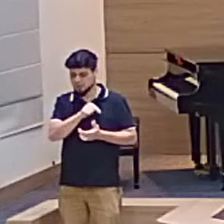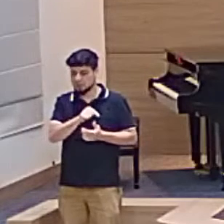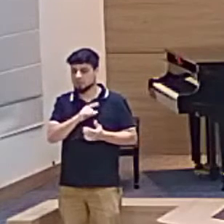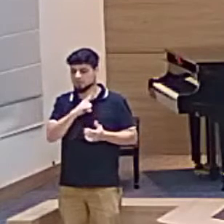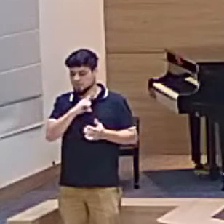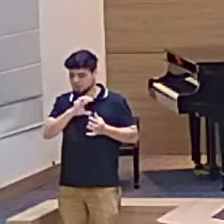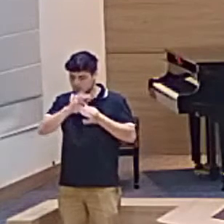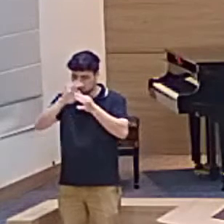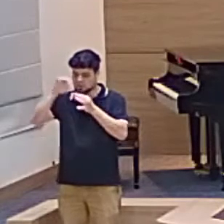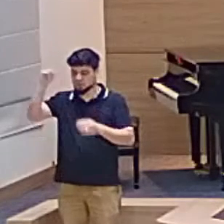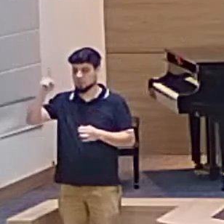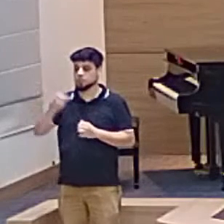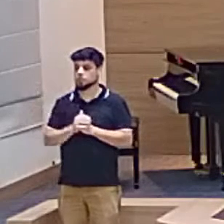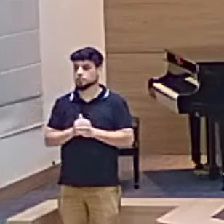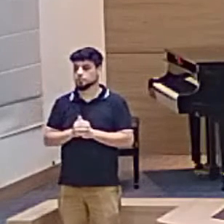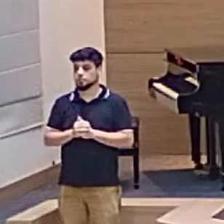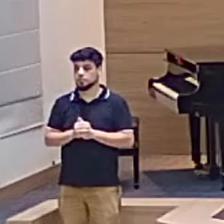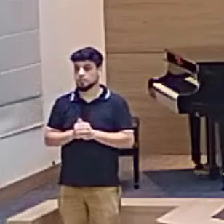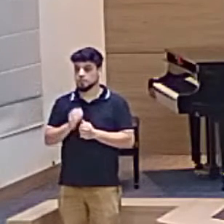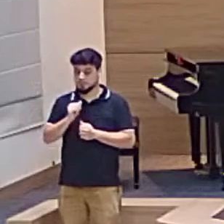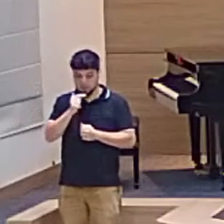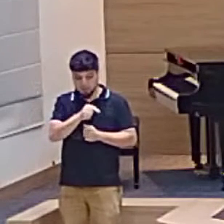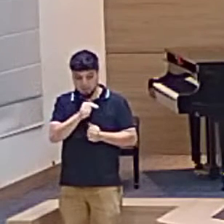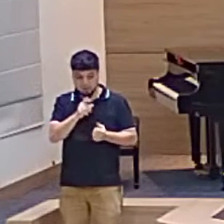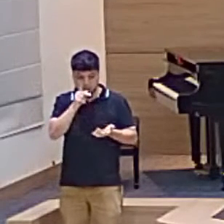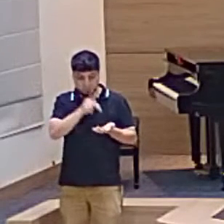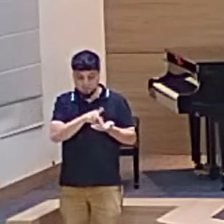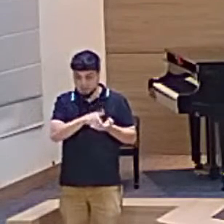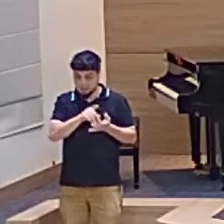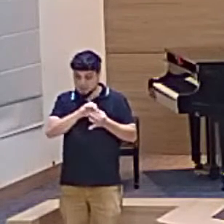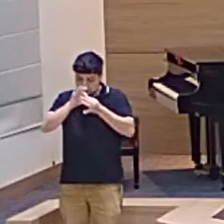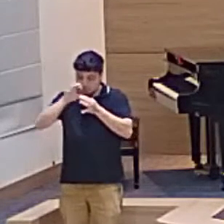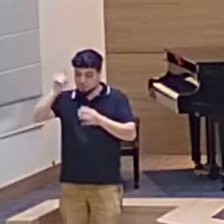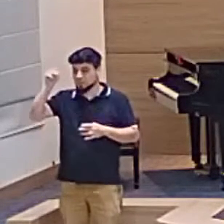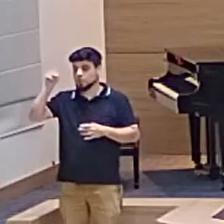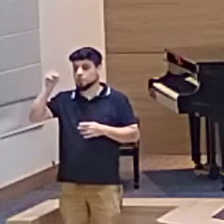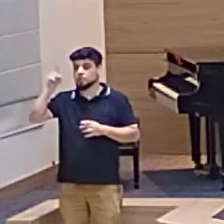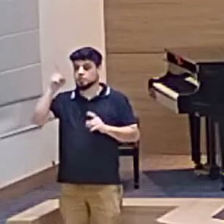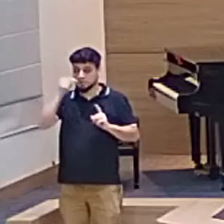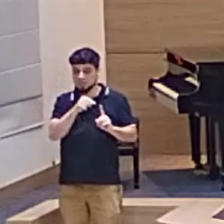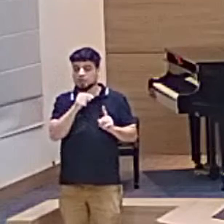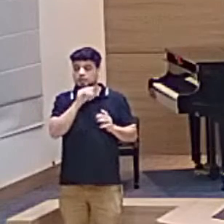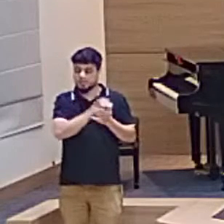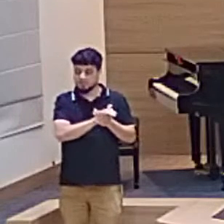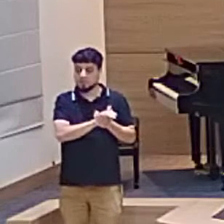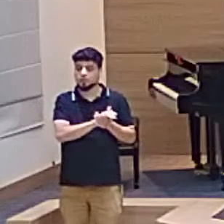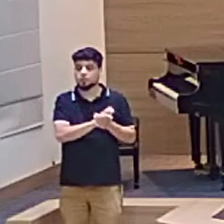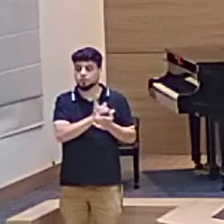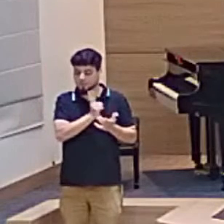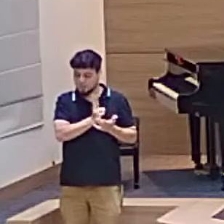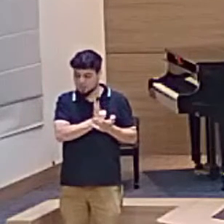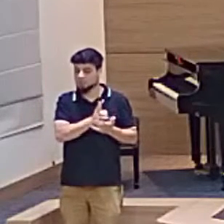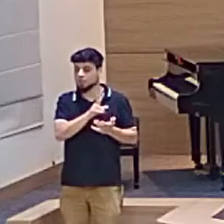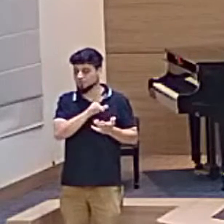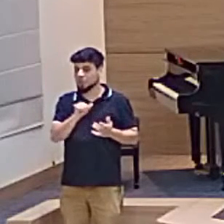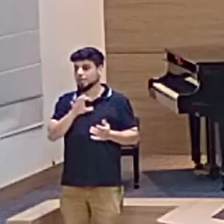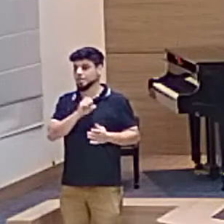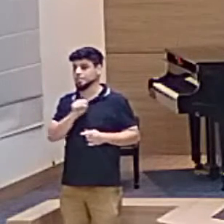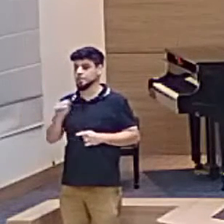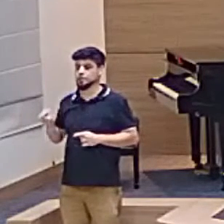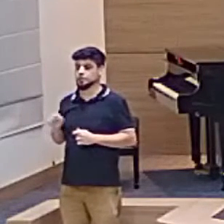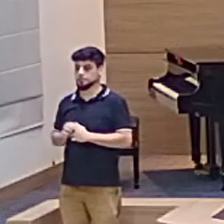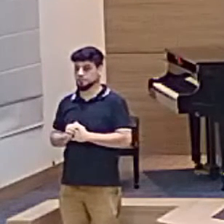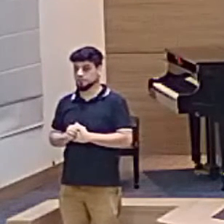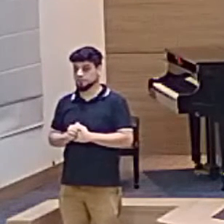porque se seu marido tiver um relacionamento verdadeiro com Deus ele será um homem que te ama ser amar